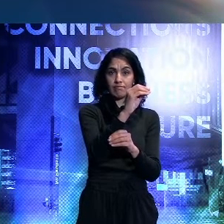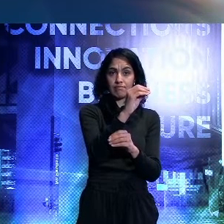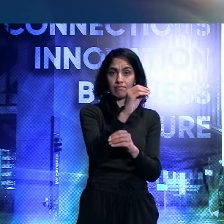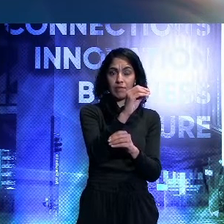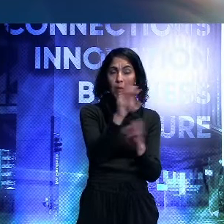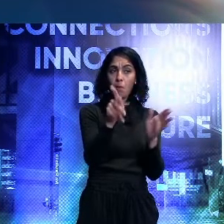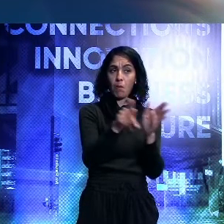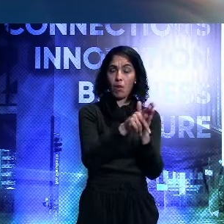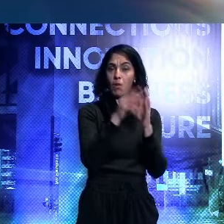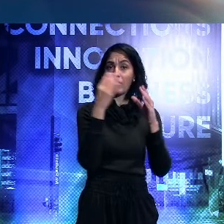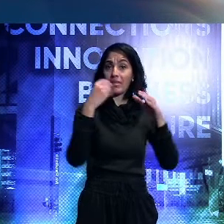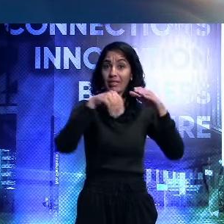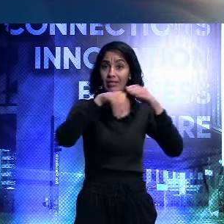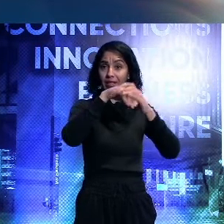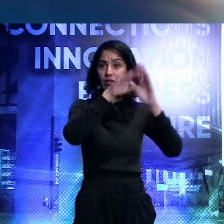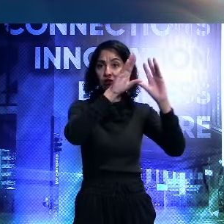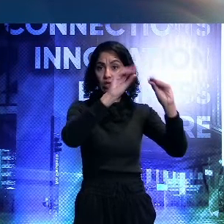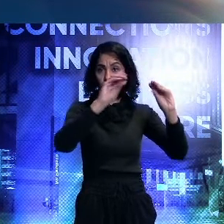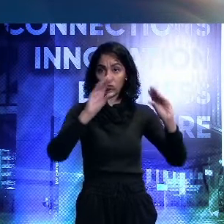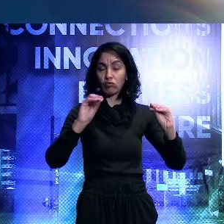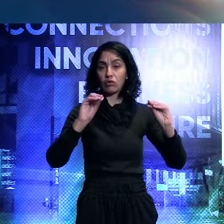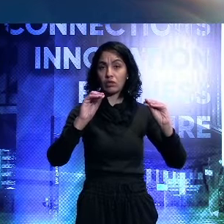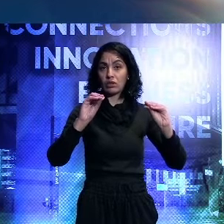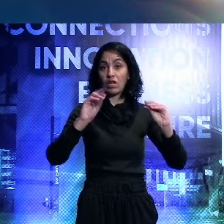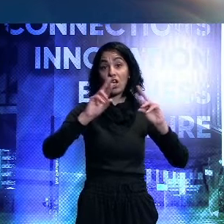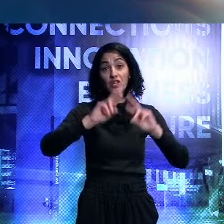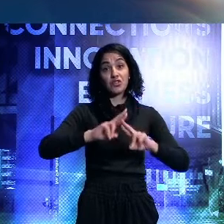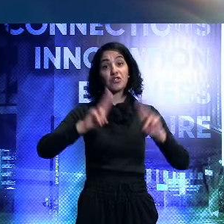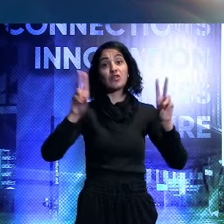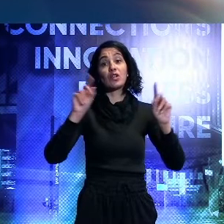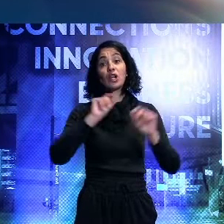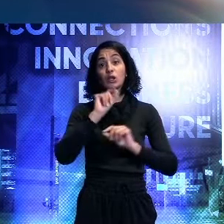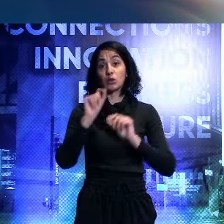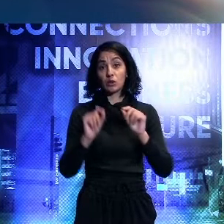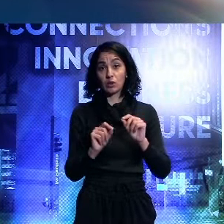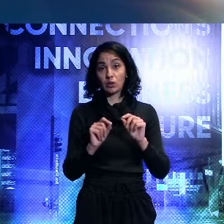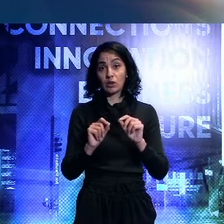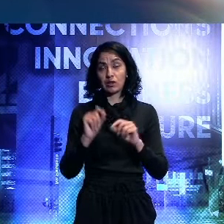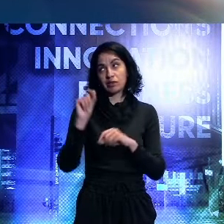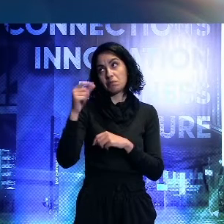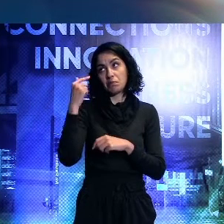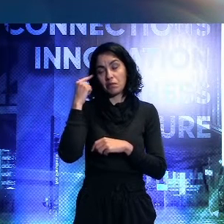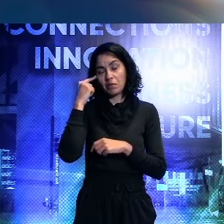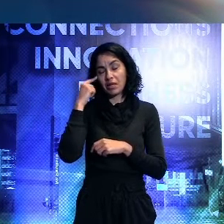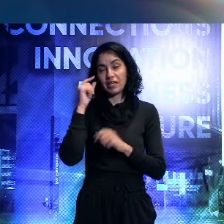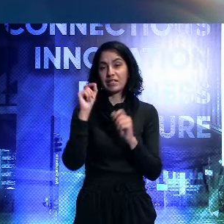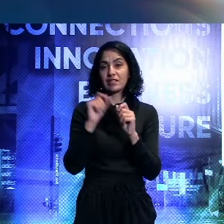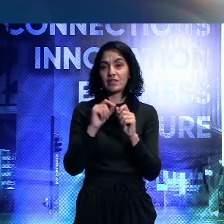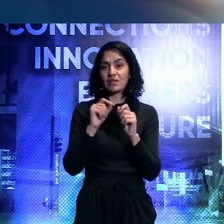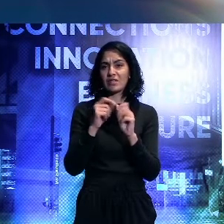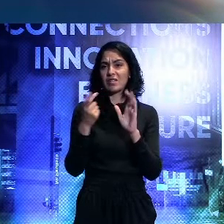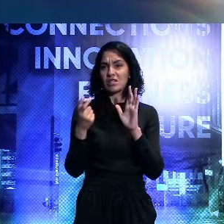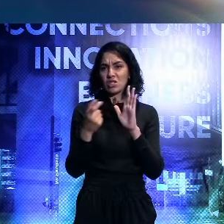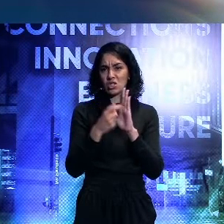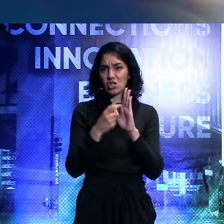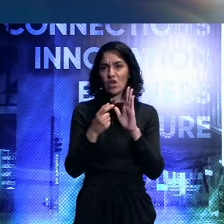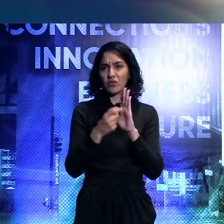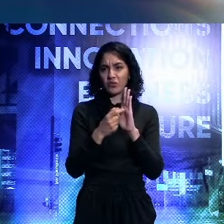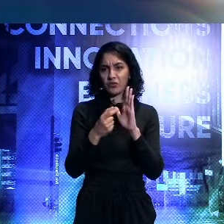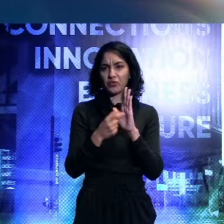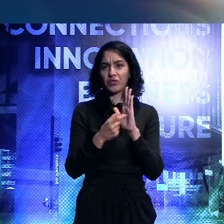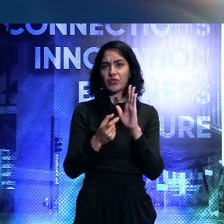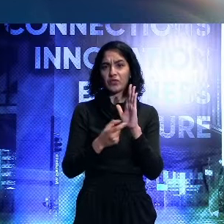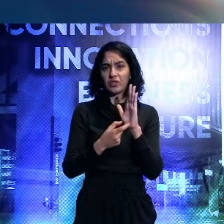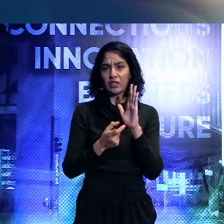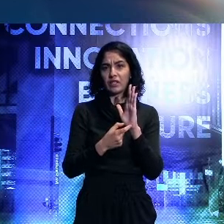nuvem, né? É diferente. Quem acha que fazer software para o on-premises é igual a fazer